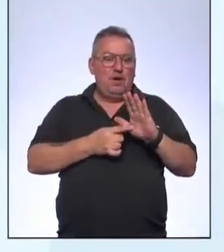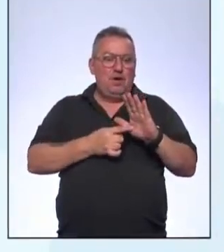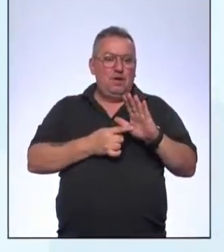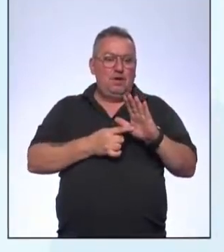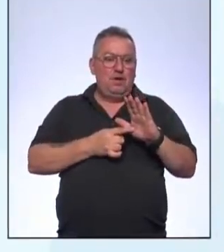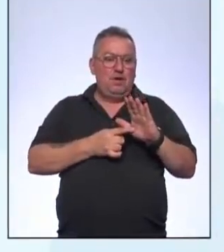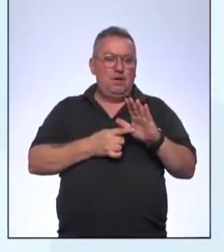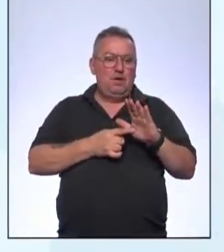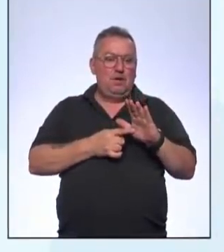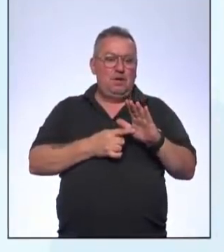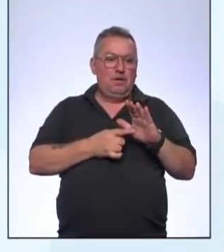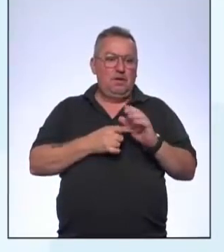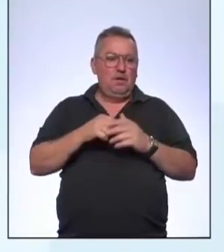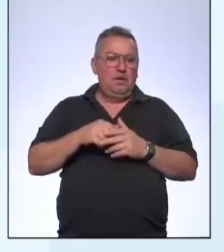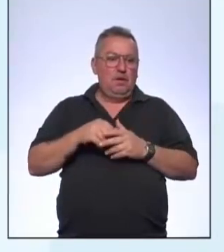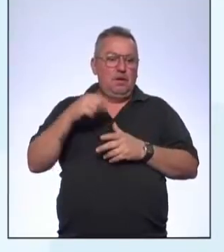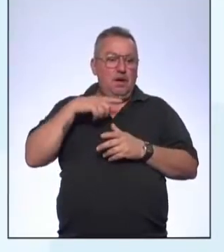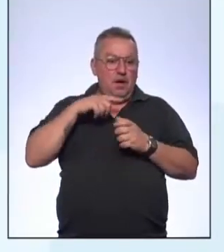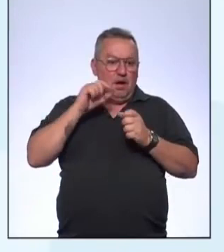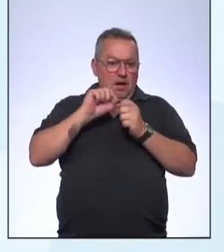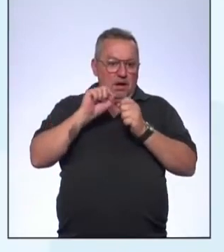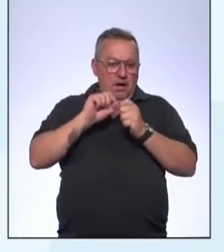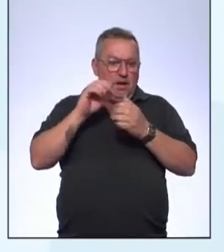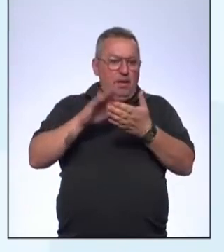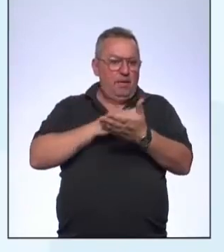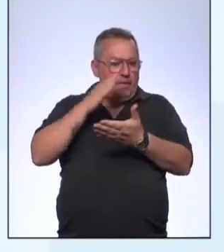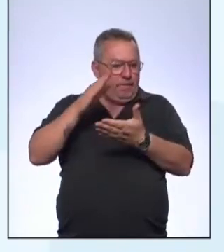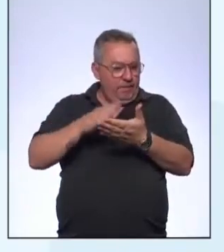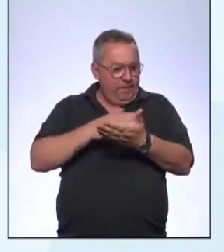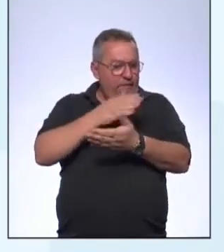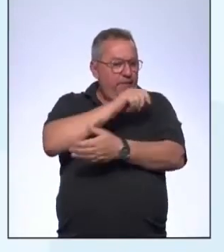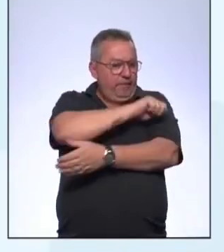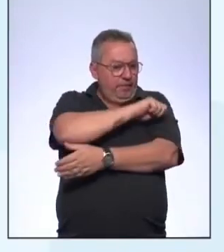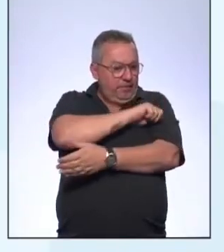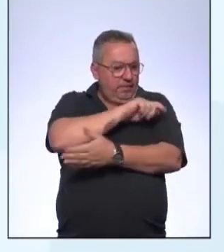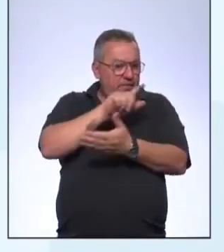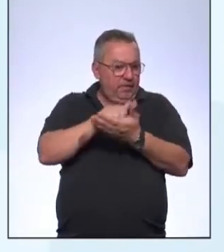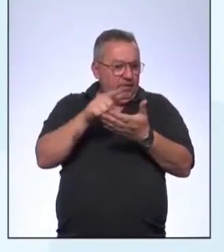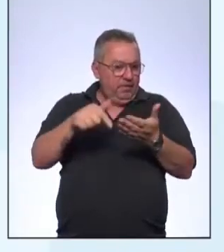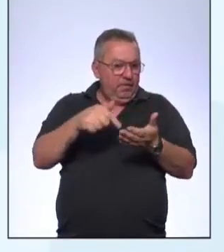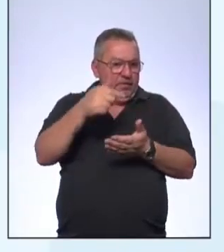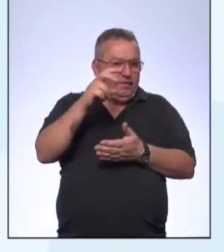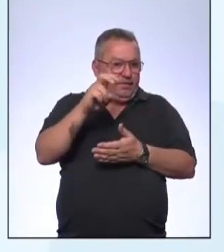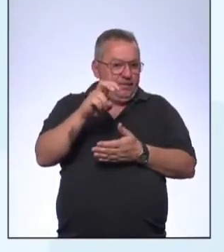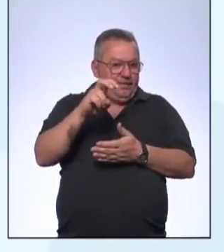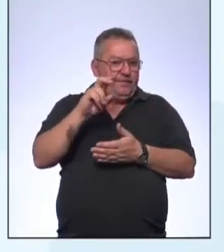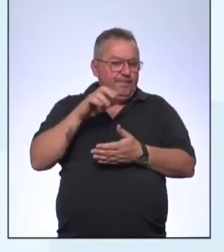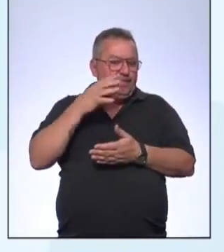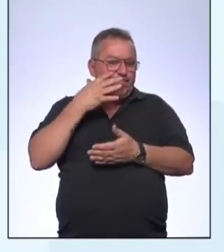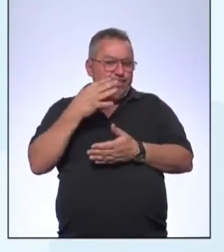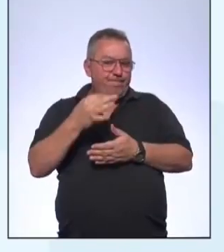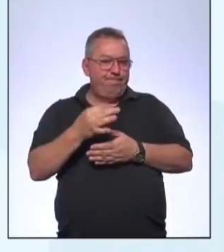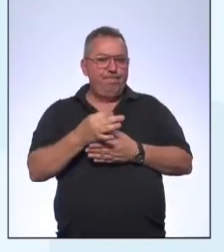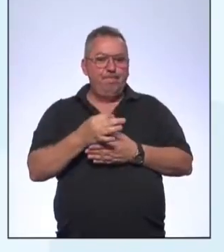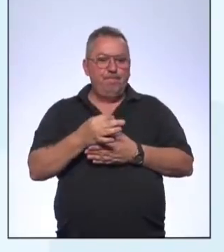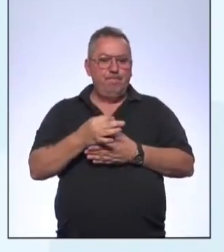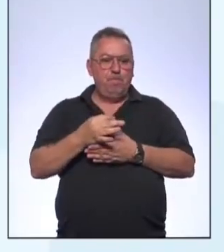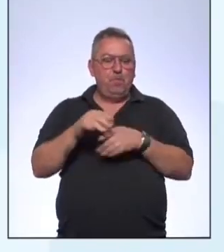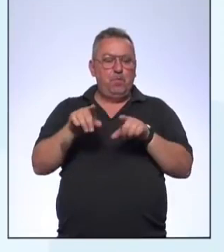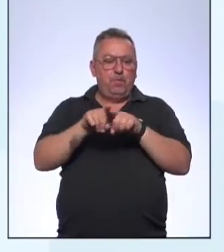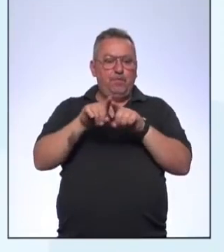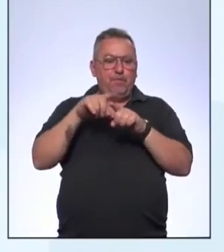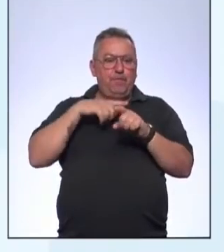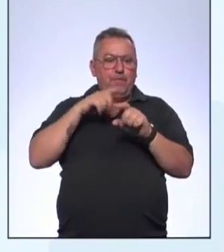assim. Essa construção está lá no caderno do aluno para vocês, na página 75, podem observar. E ele